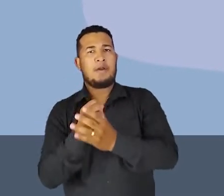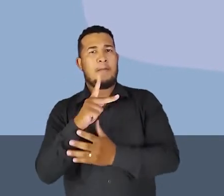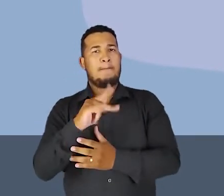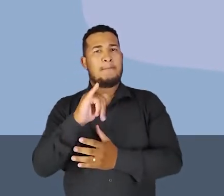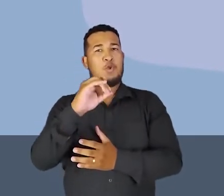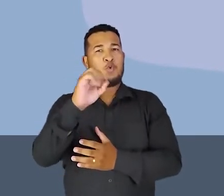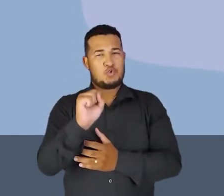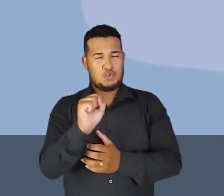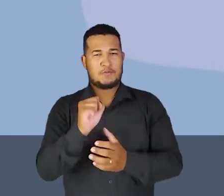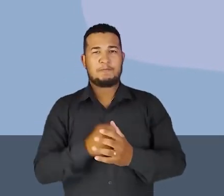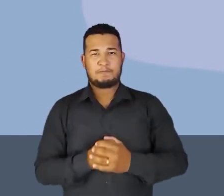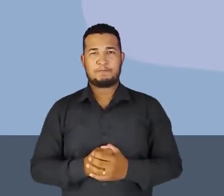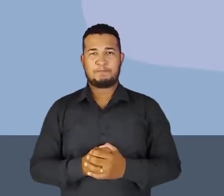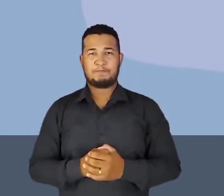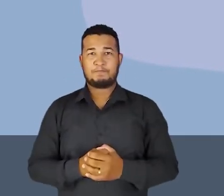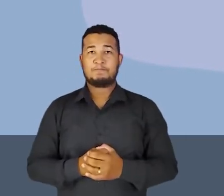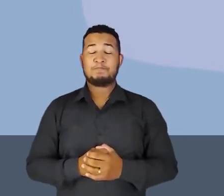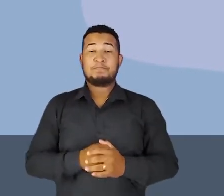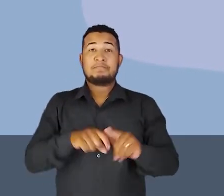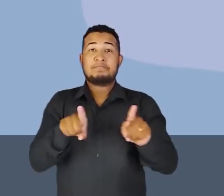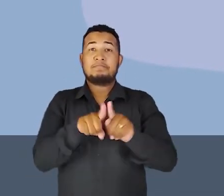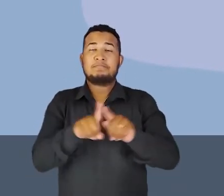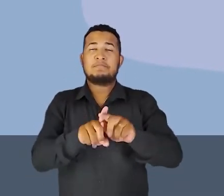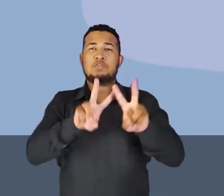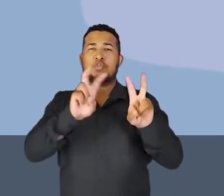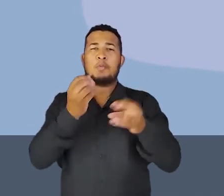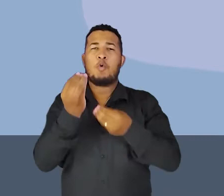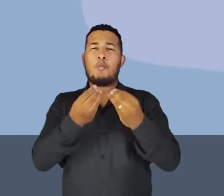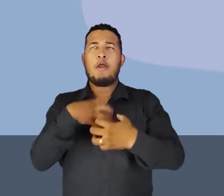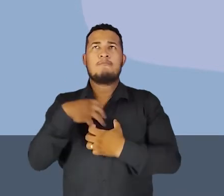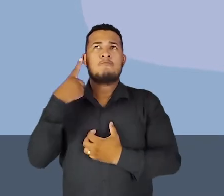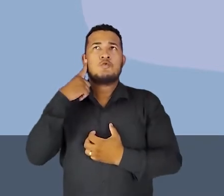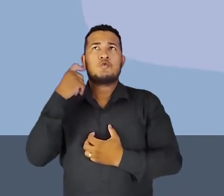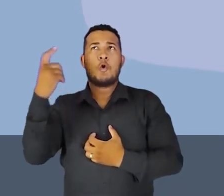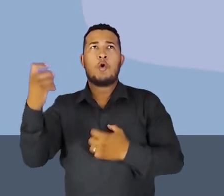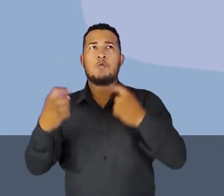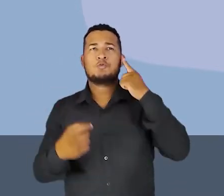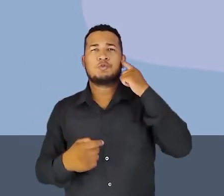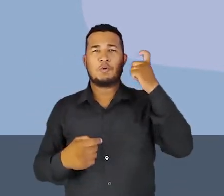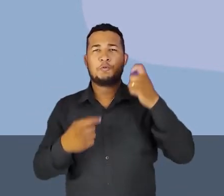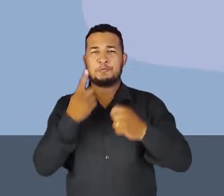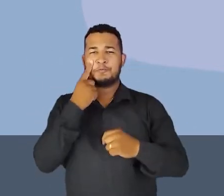pios e um pouco da sonoridade desses pios.